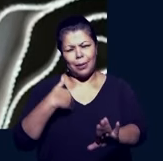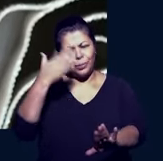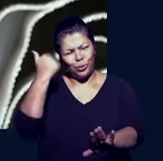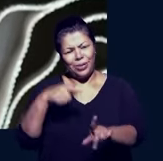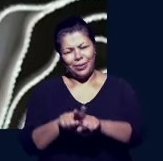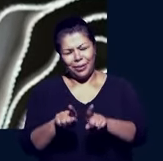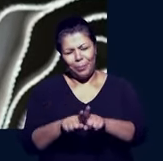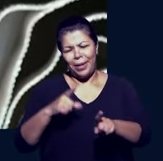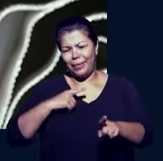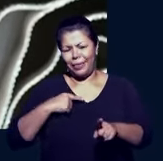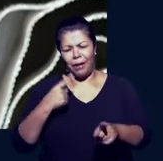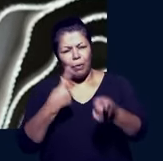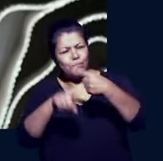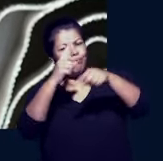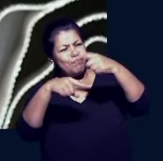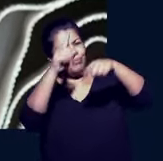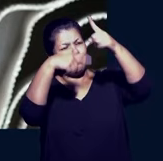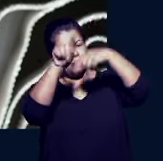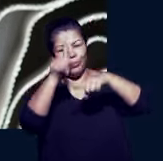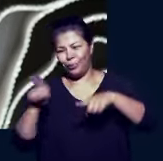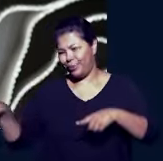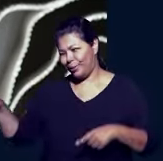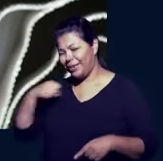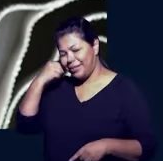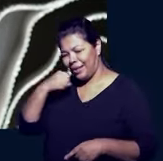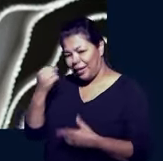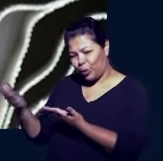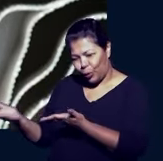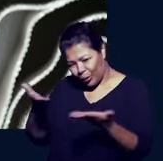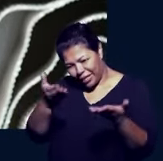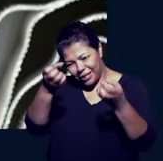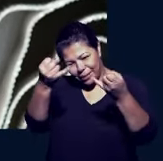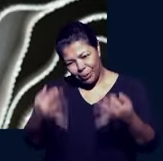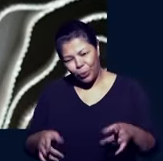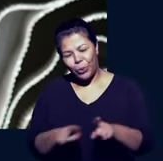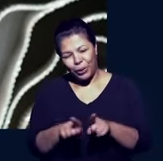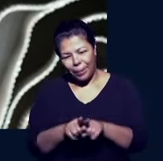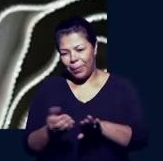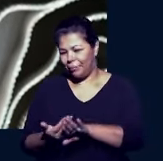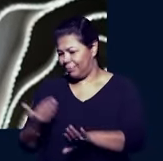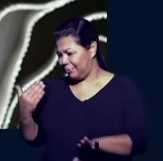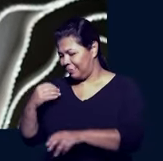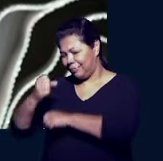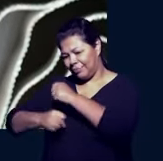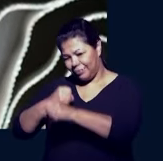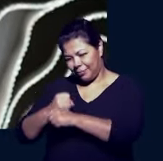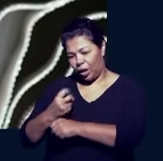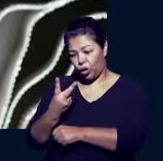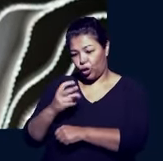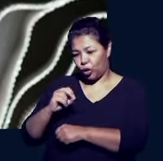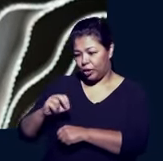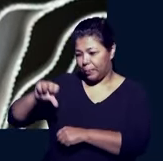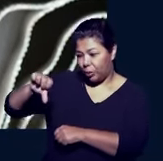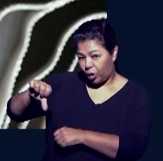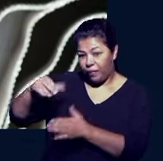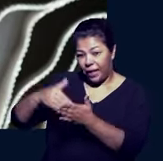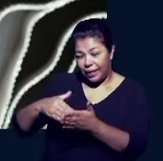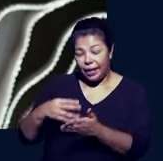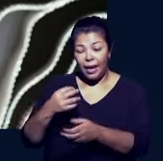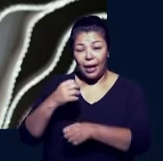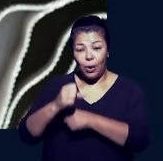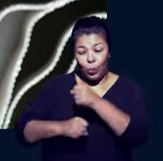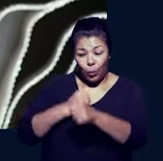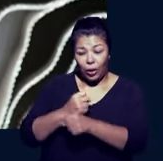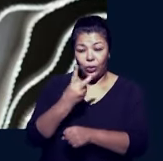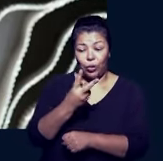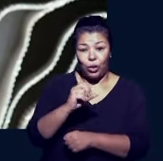ministra pouco eh mencionava o arco Norte o arco Norte até 2008 2009 2010 fazia sei lá 3 4 5 milhões de toneladas ano passado fez mais de